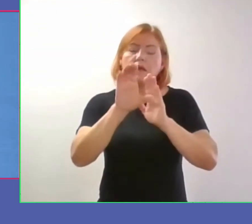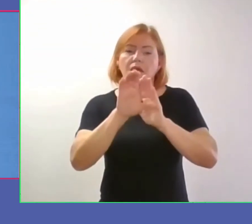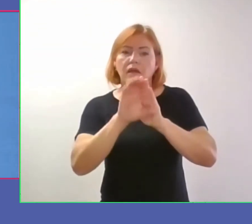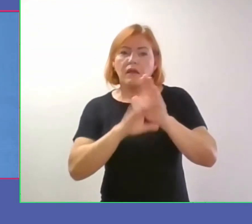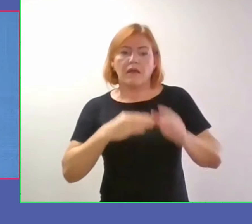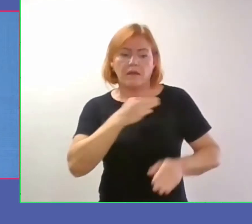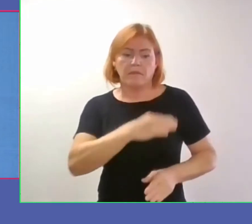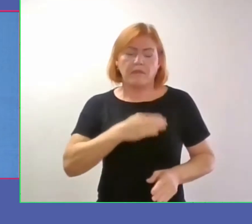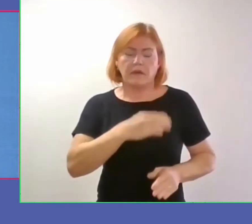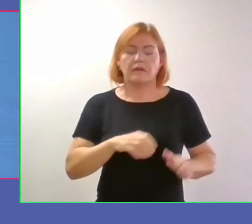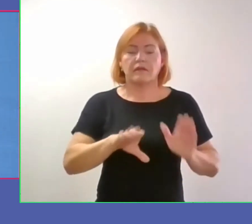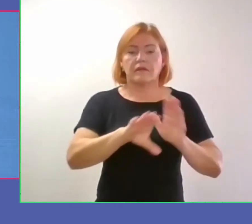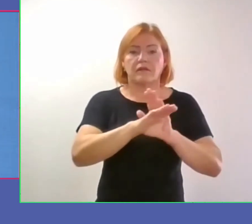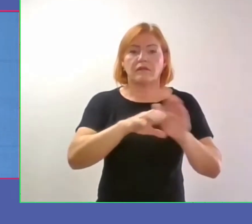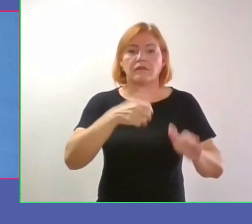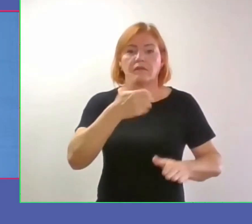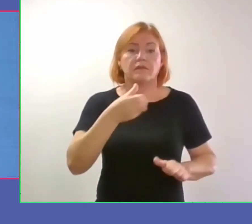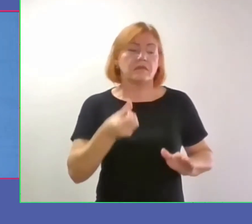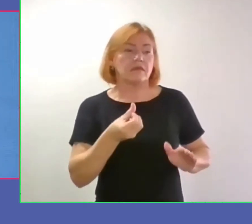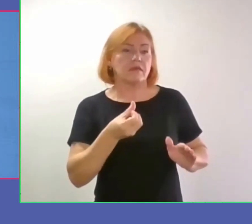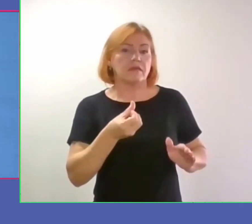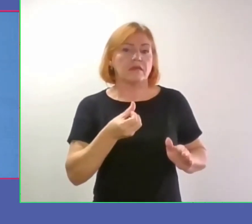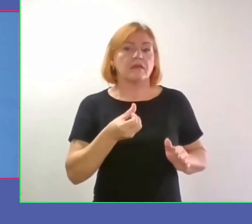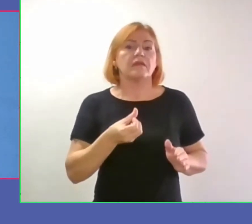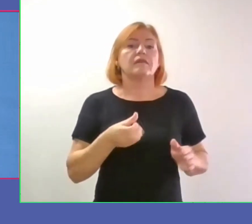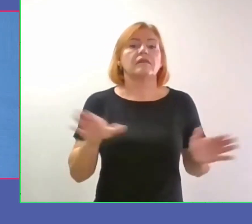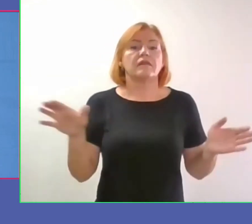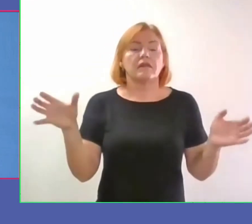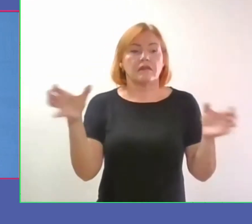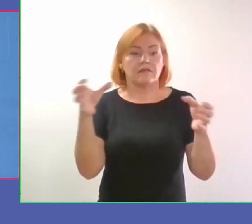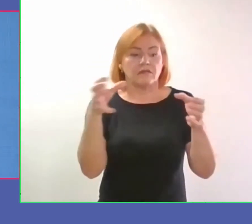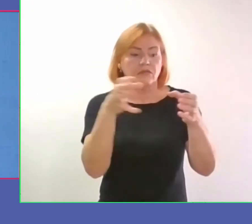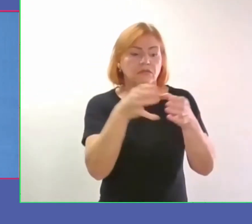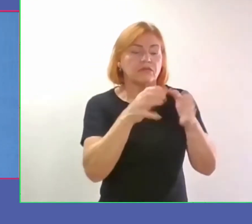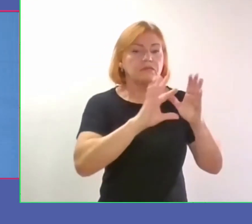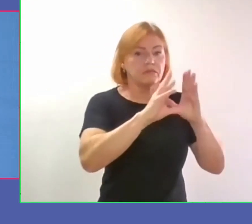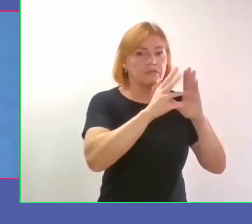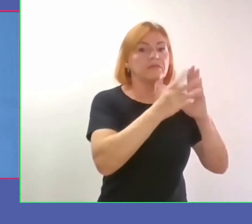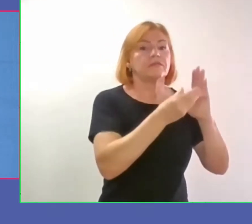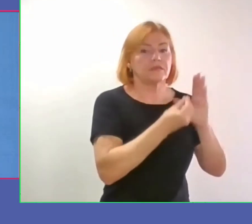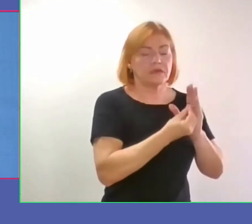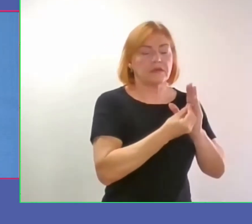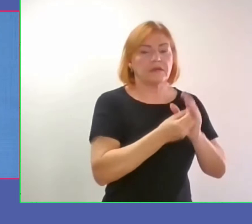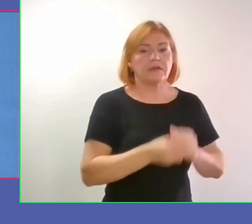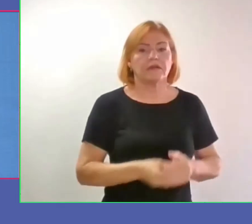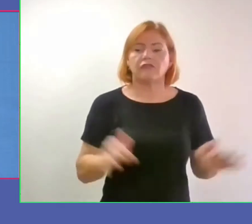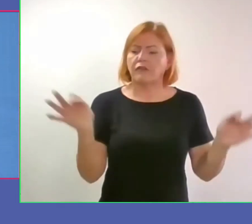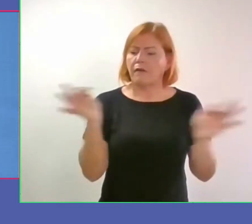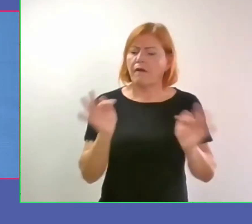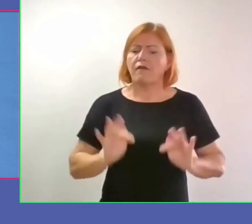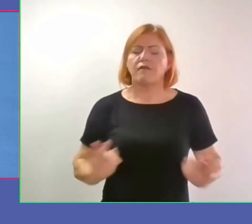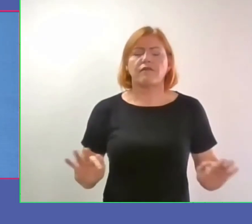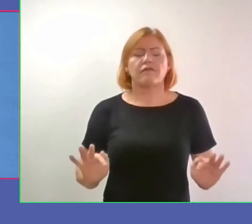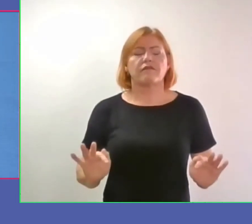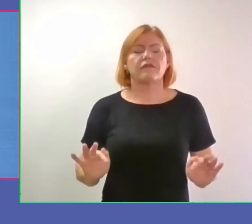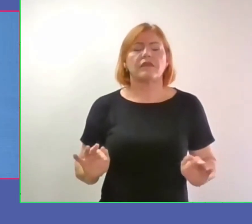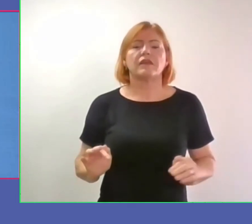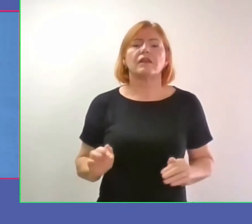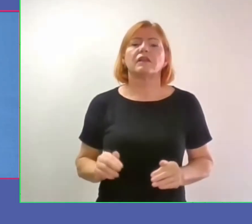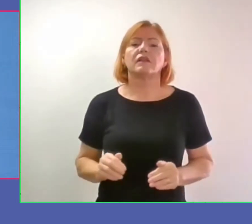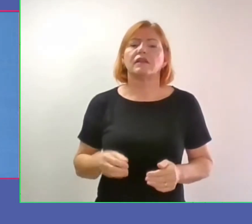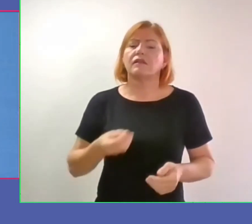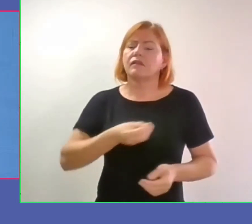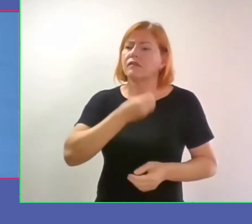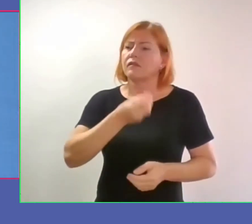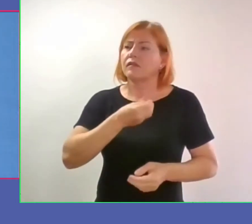Bem-aventurados ou felizes são os que vivem no reino dos céus. E o primeiro